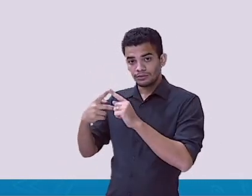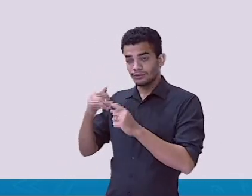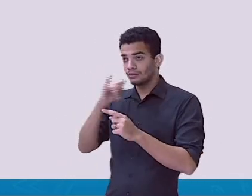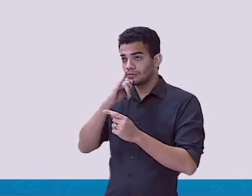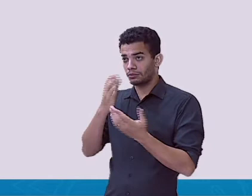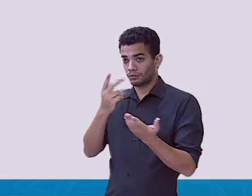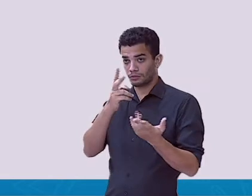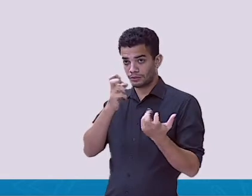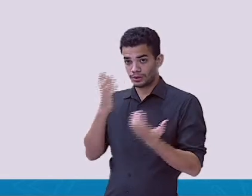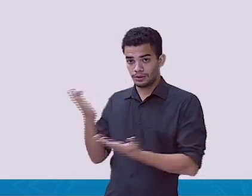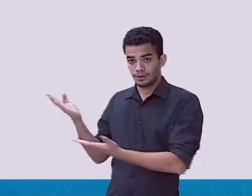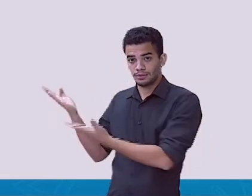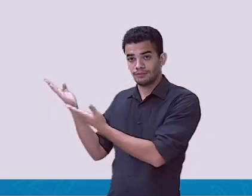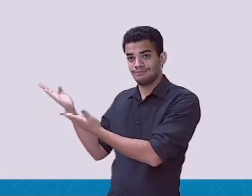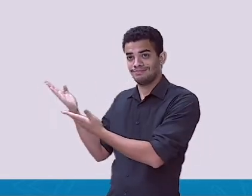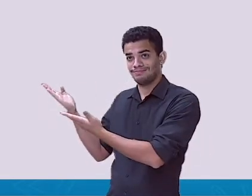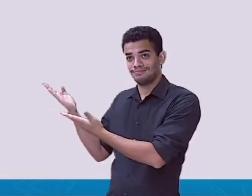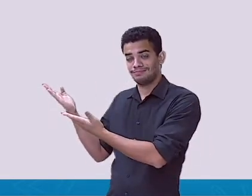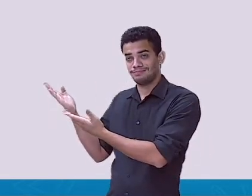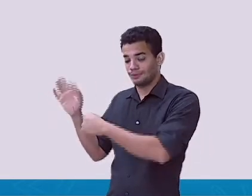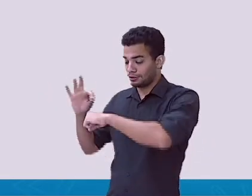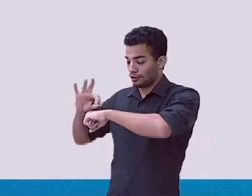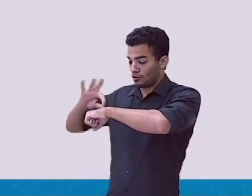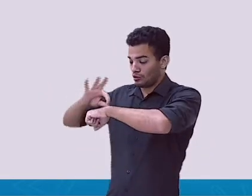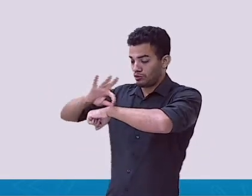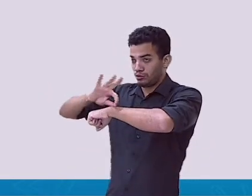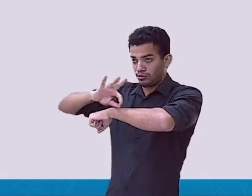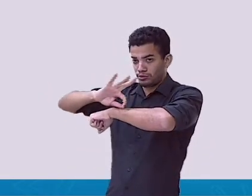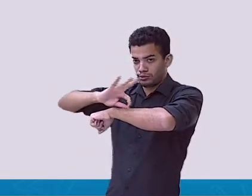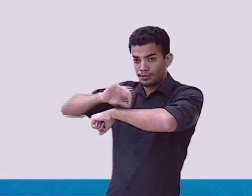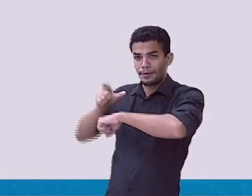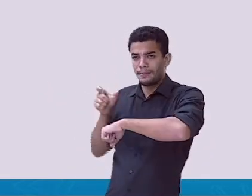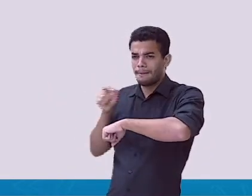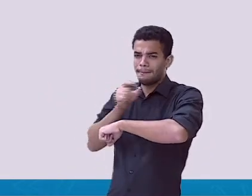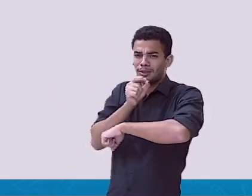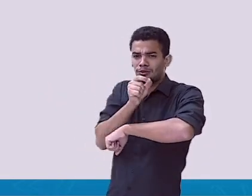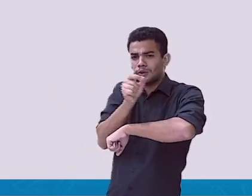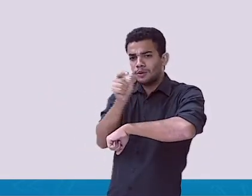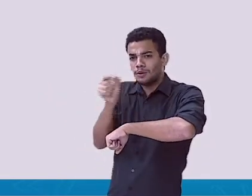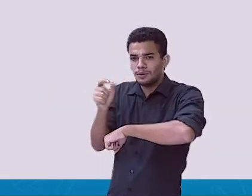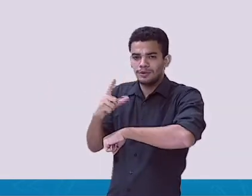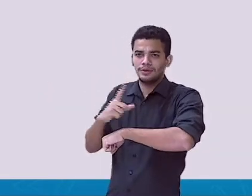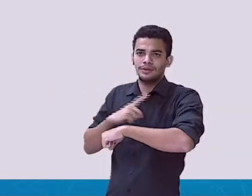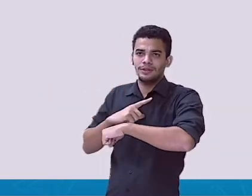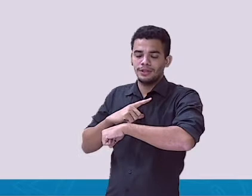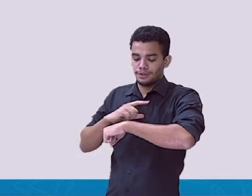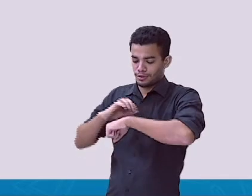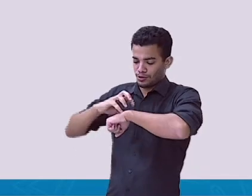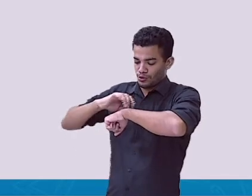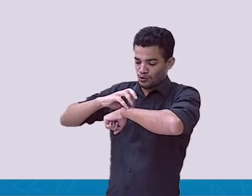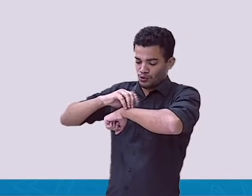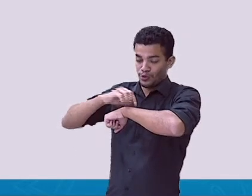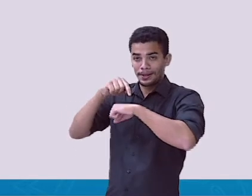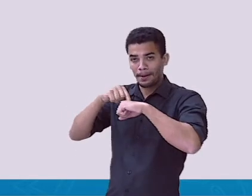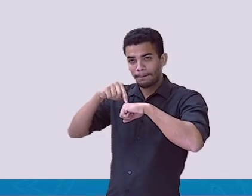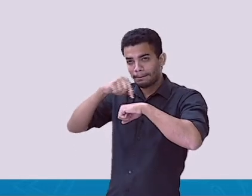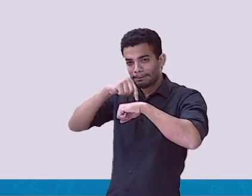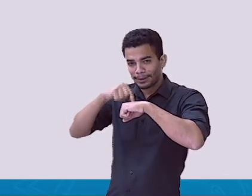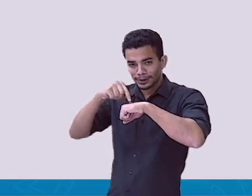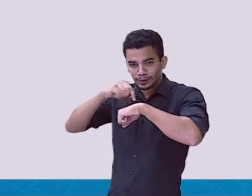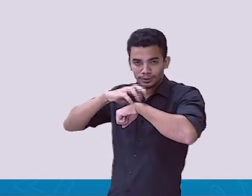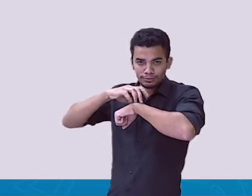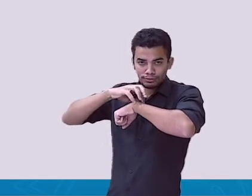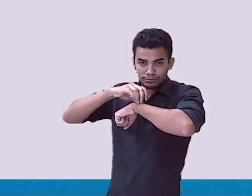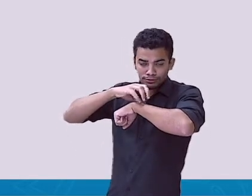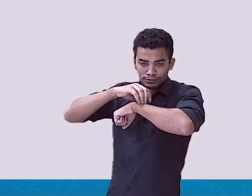conhecidas. E aí a gente vai ter, ó, besouros, joaninhas, as mais diversas formas e cores. Nós vamos